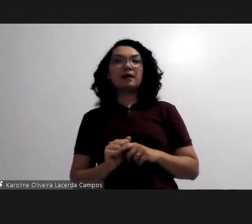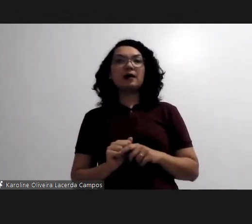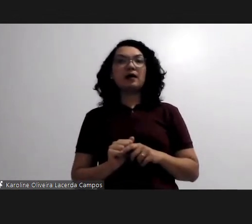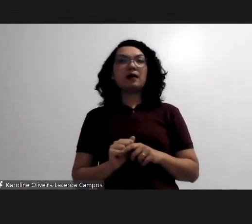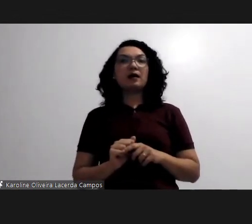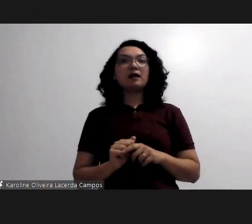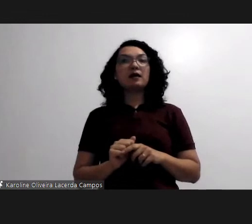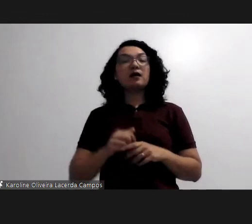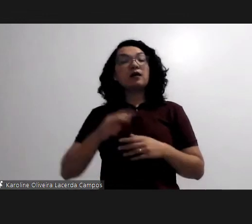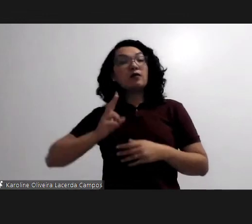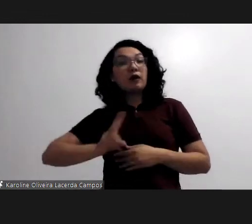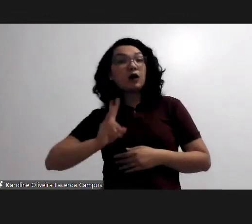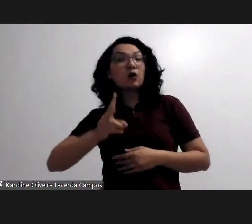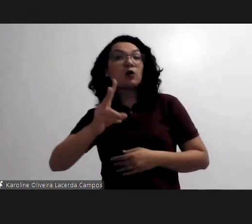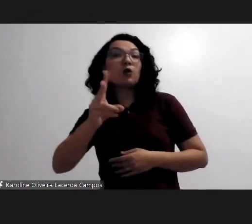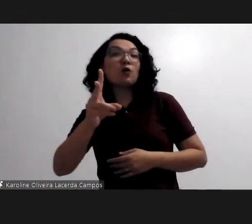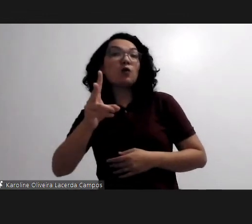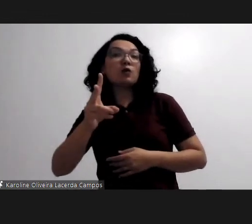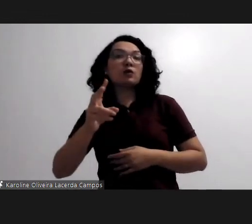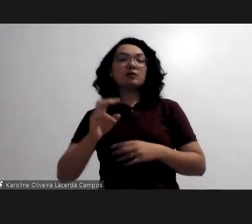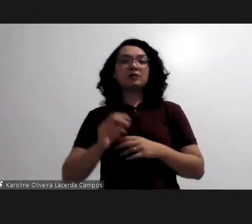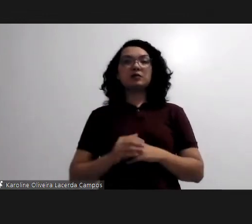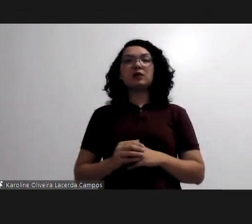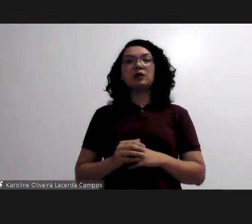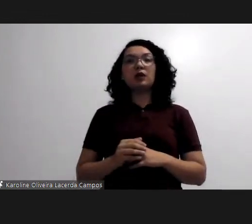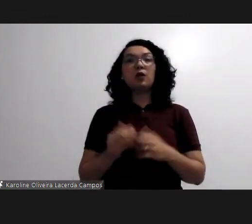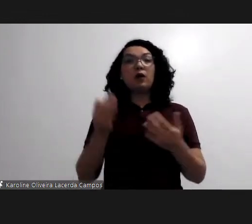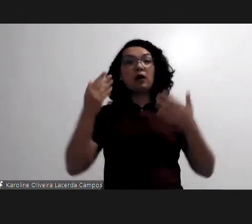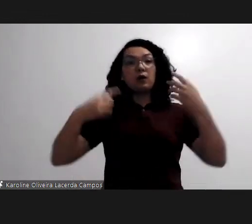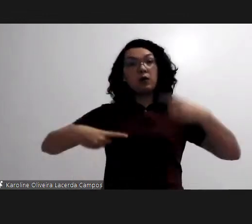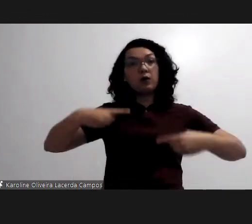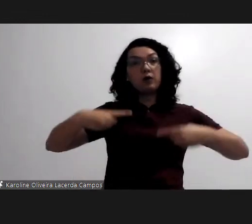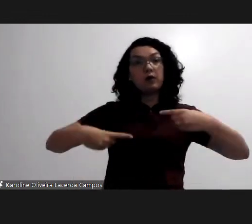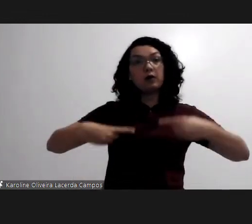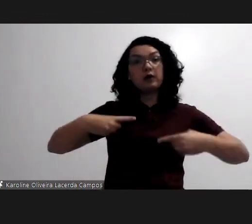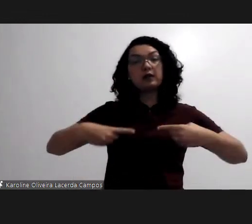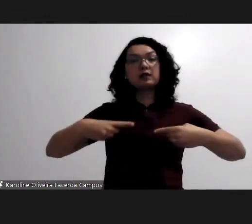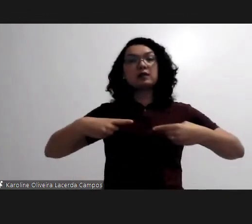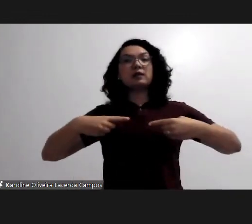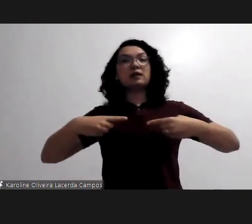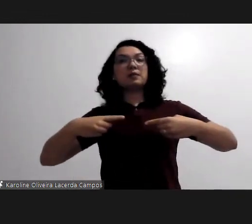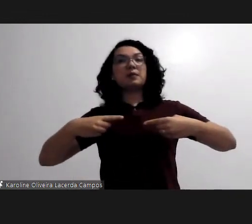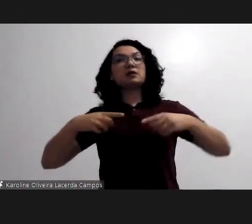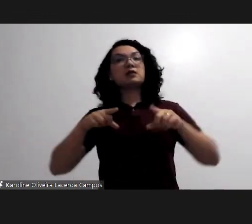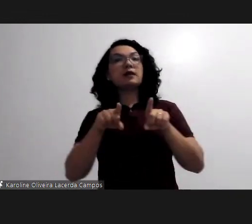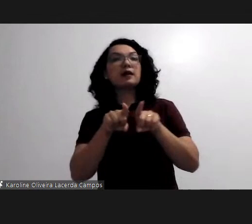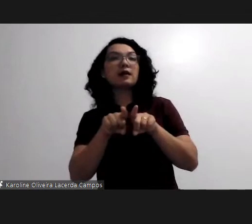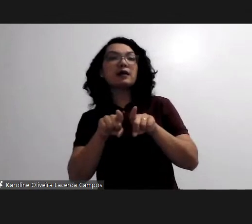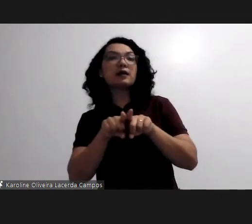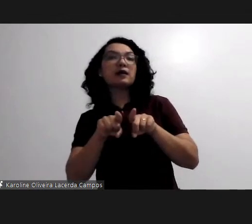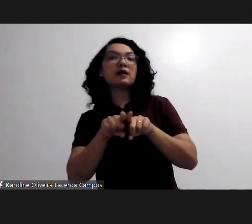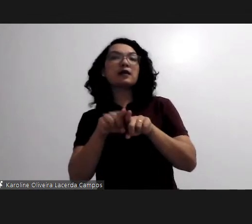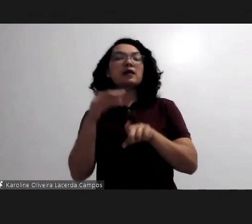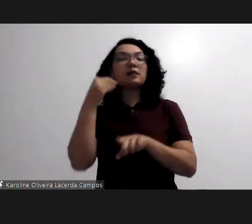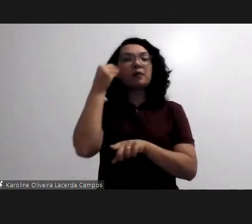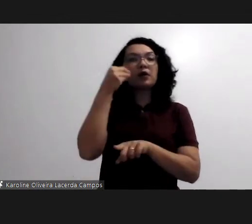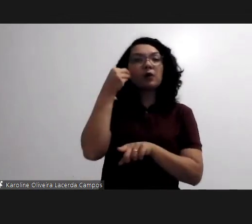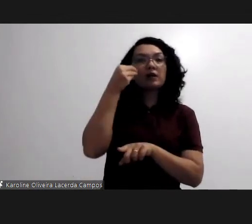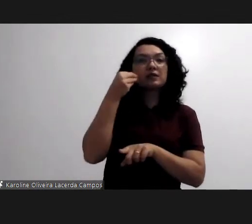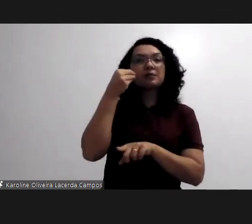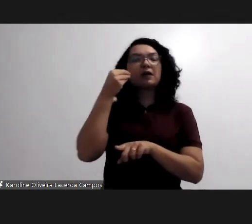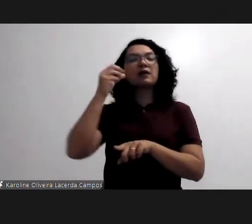da discussão do fenômeno de difusão internacional da arquitetura brasileira e das suas relações com a experiência na África do